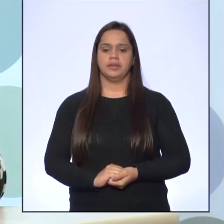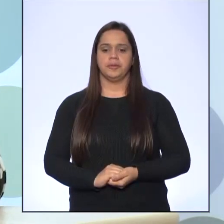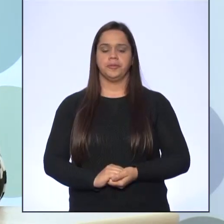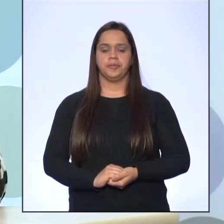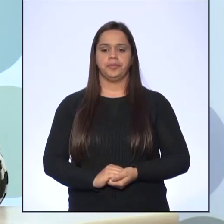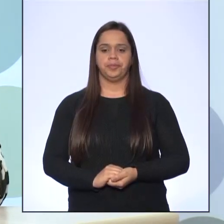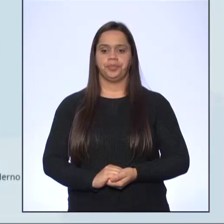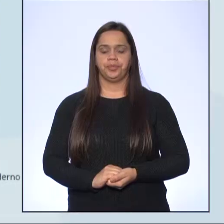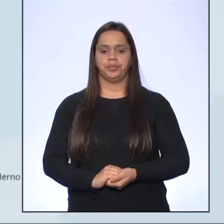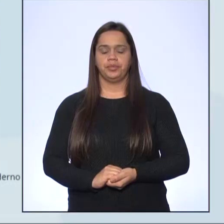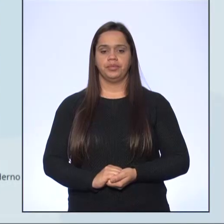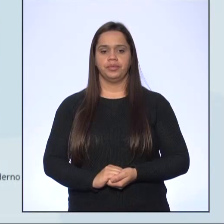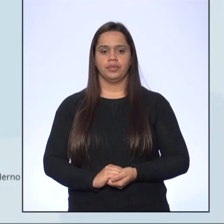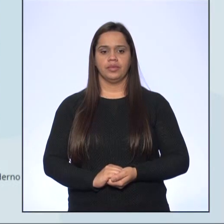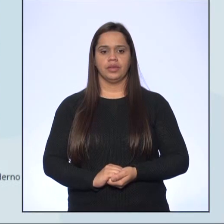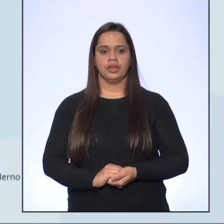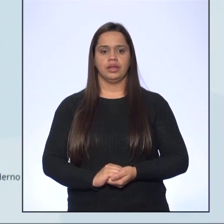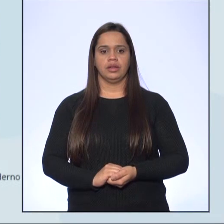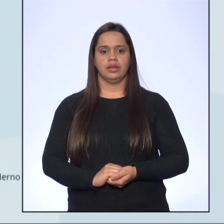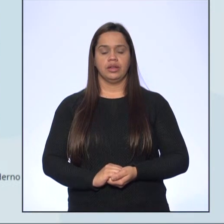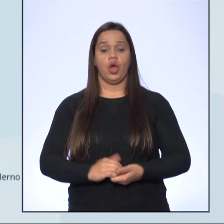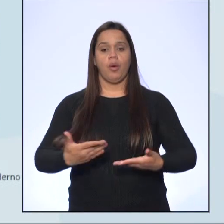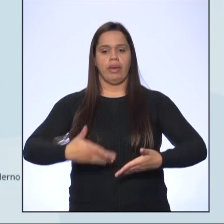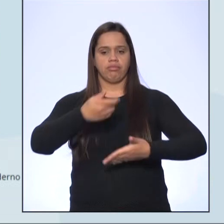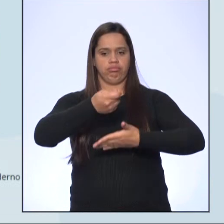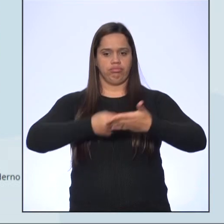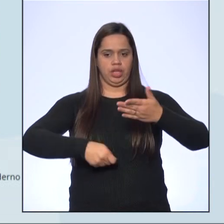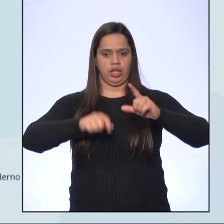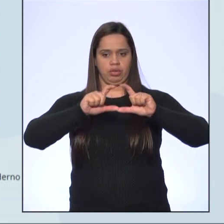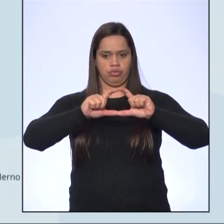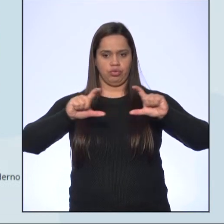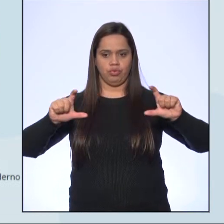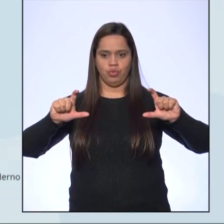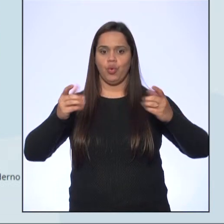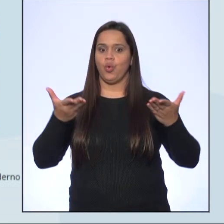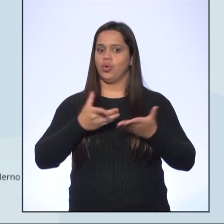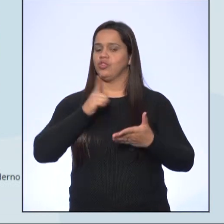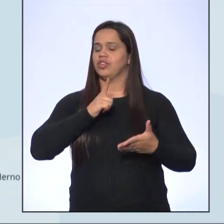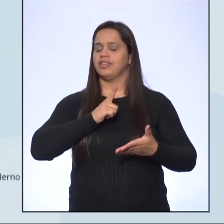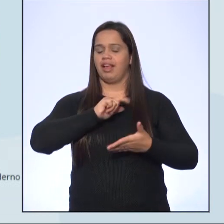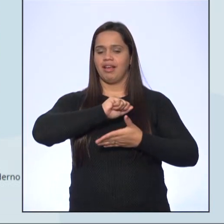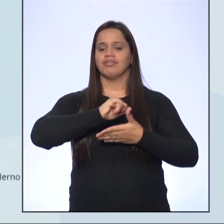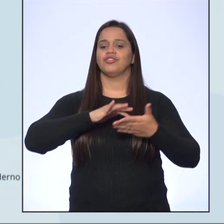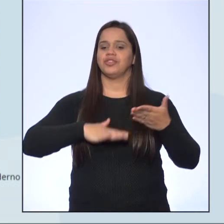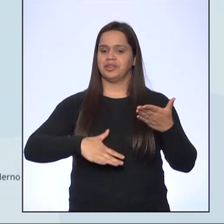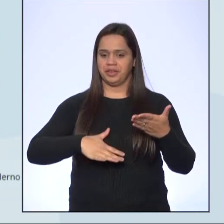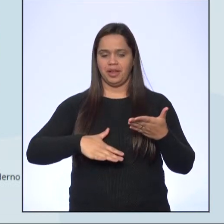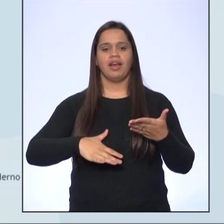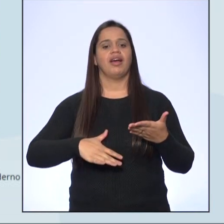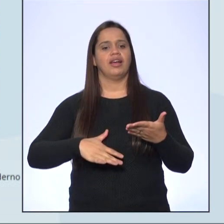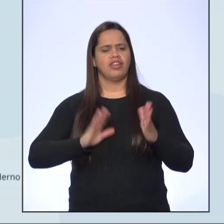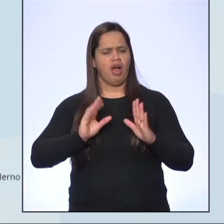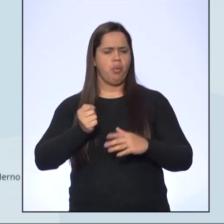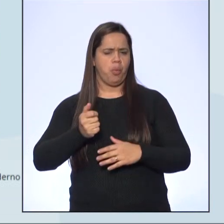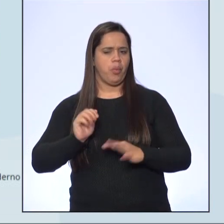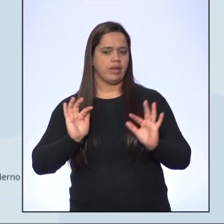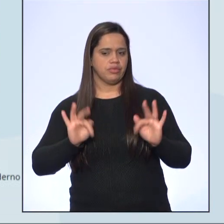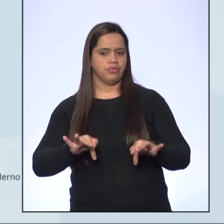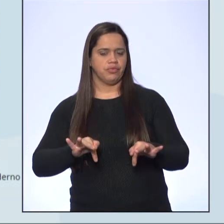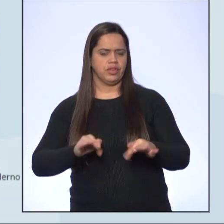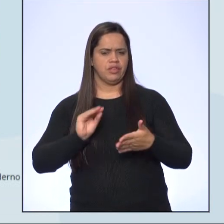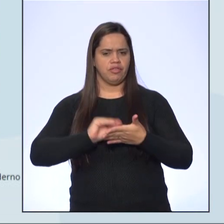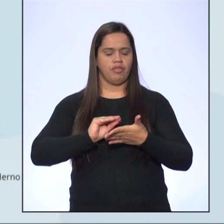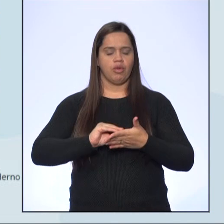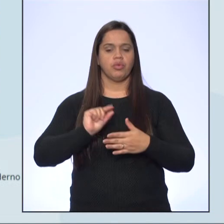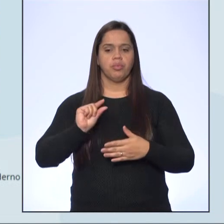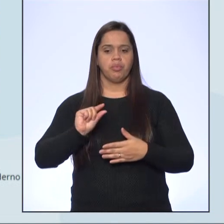Vamos lá, gente. Vou colocar na tela mais um textinho. Hoje a gente tem um monte de atividades. Já estamos finalizando. Falta,